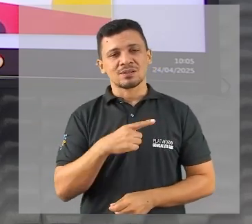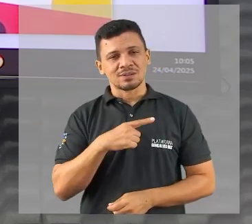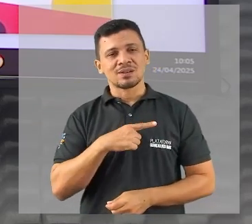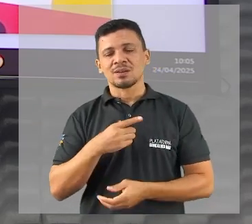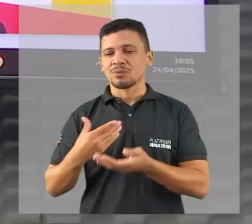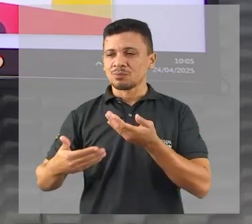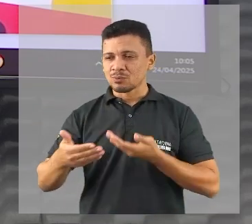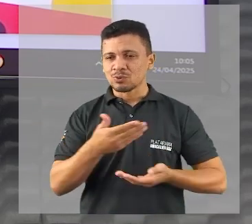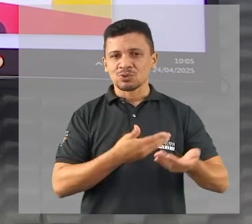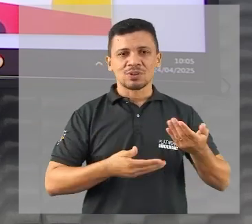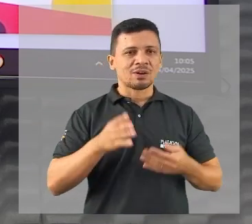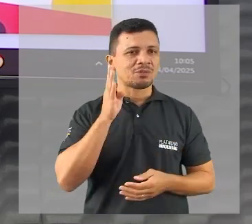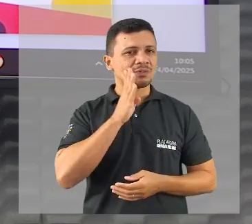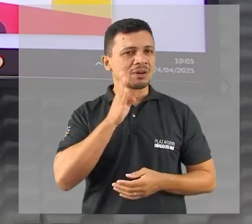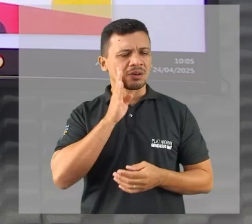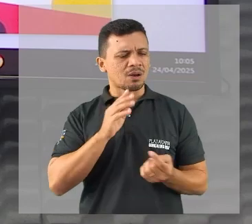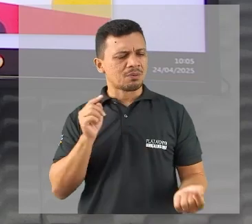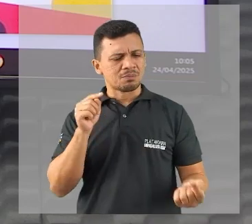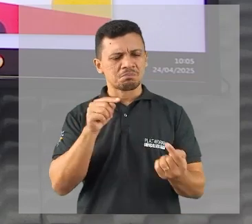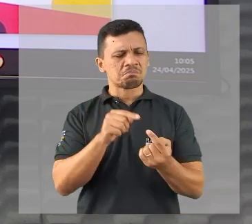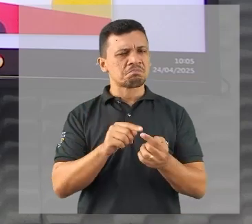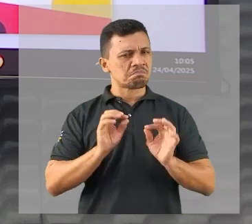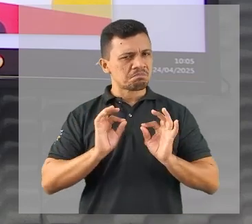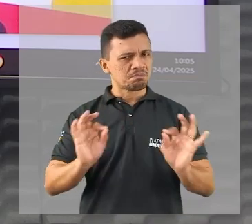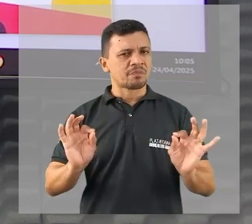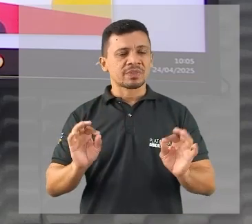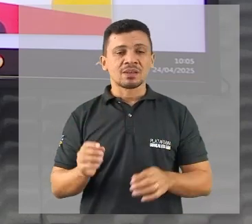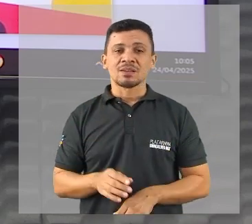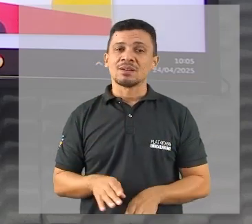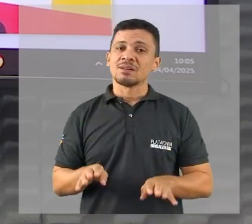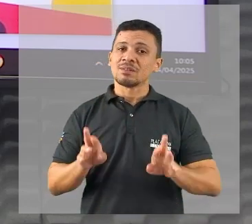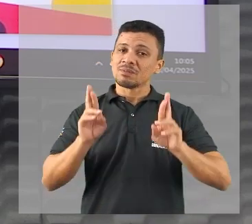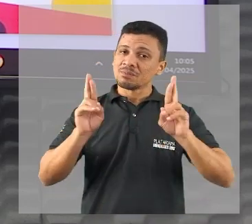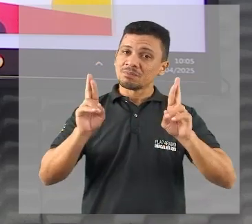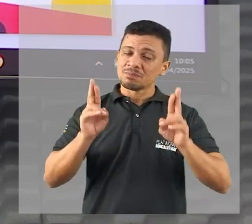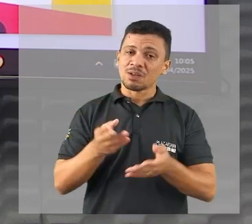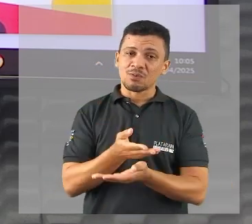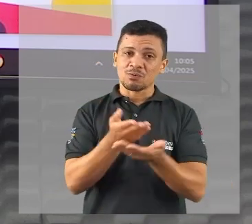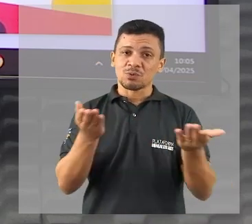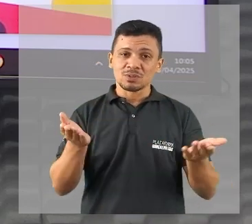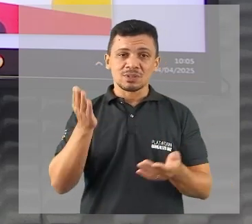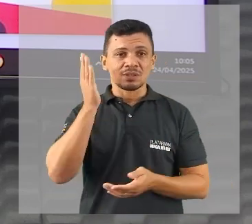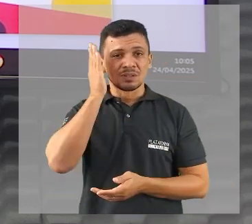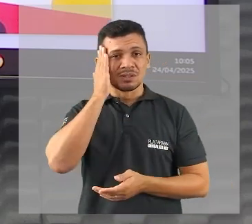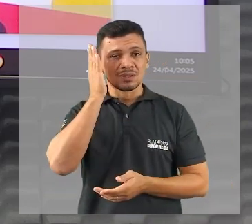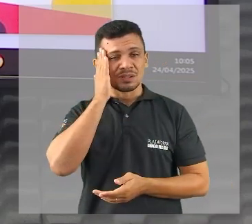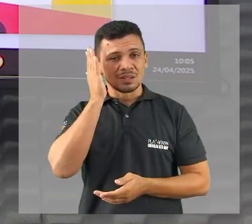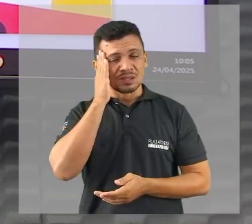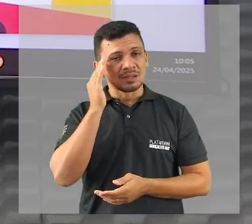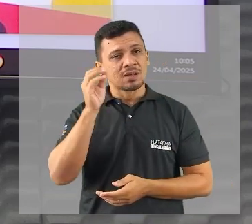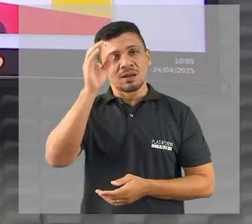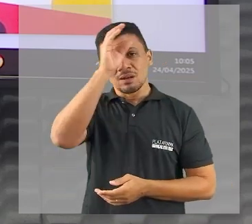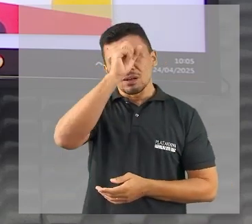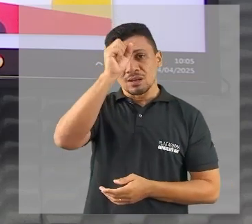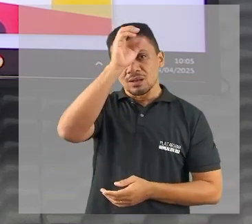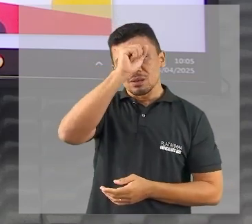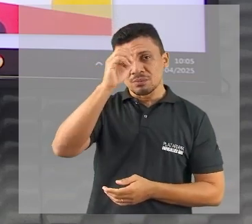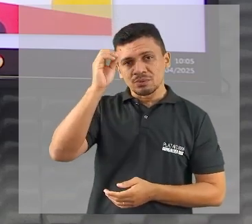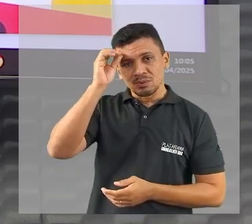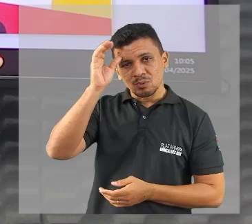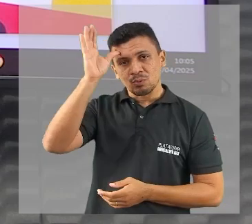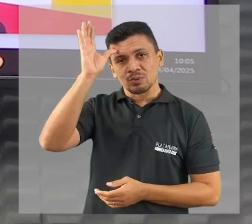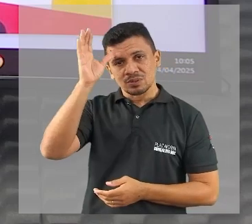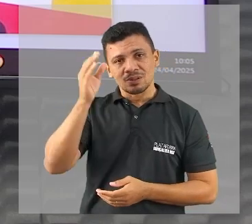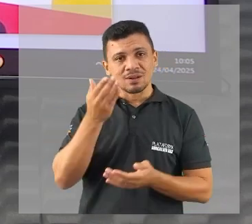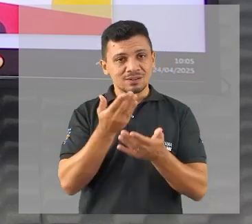diálogo legal, bem objetivo, tá? E espero que vocês entendam, adquiram mais conhecimentos com as